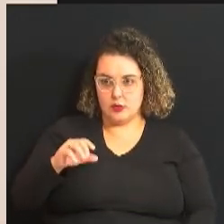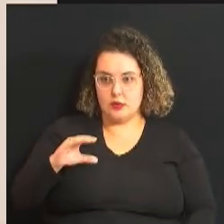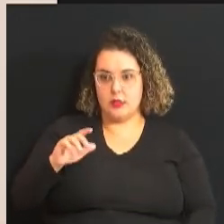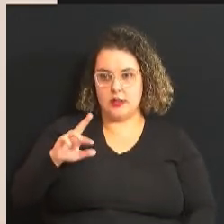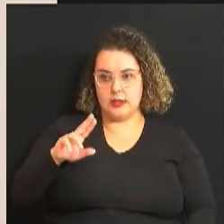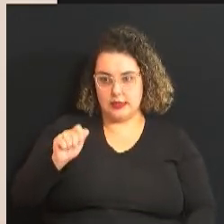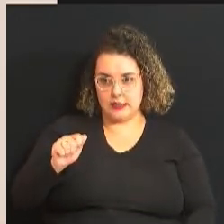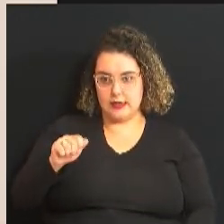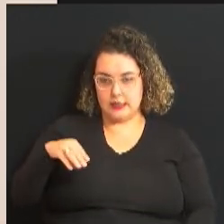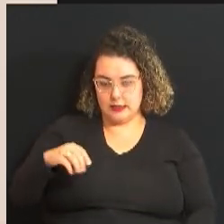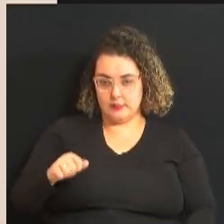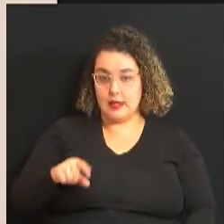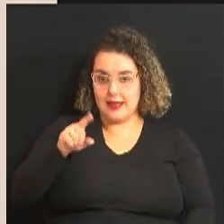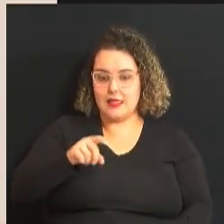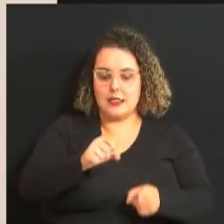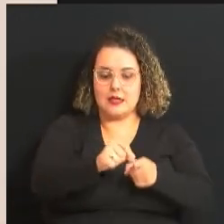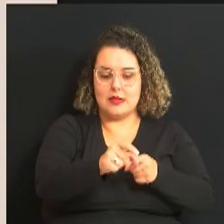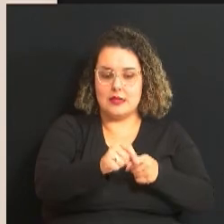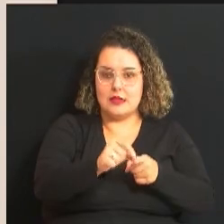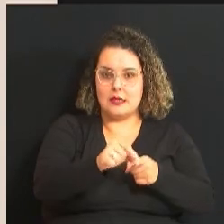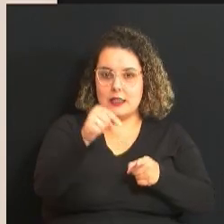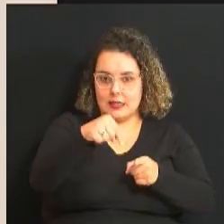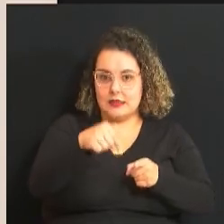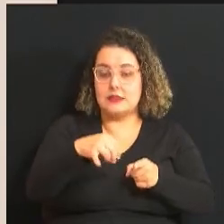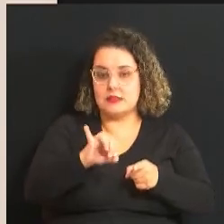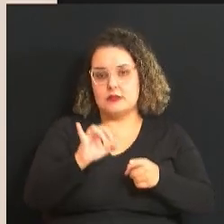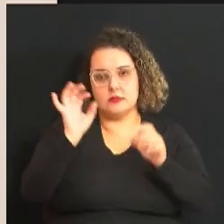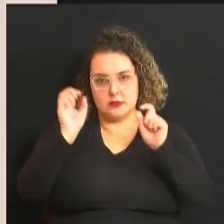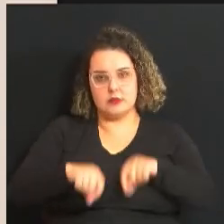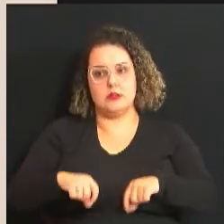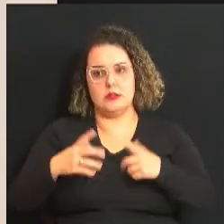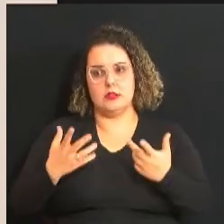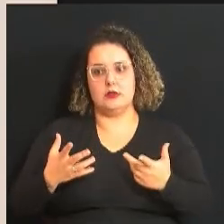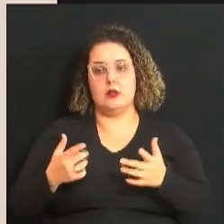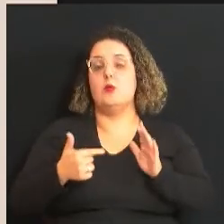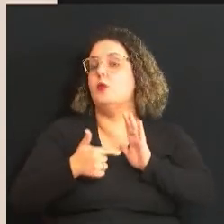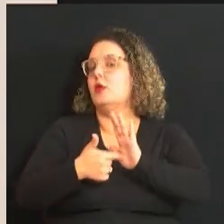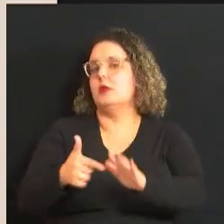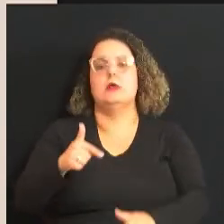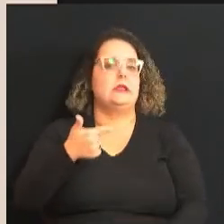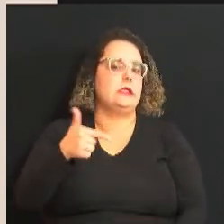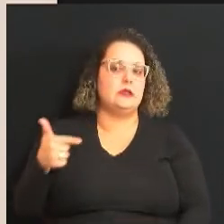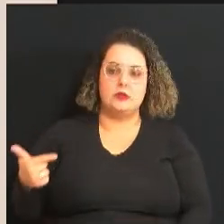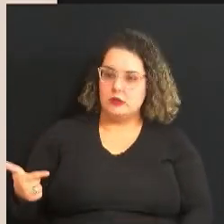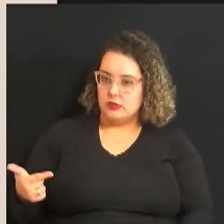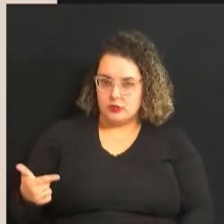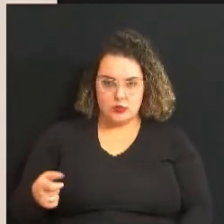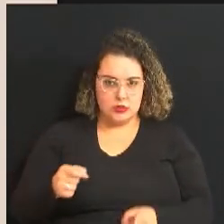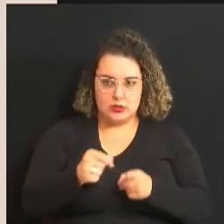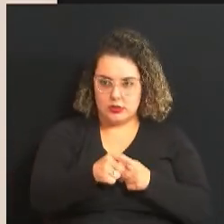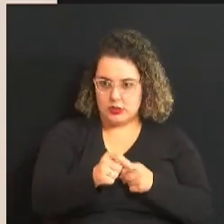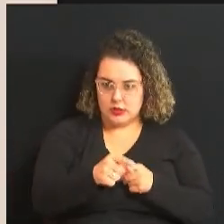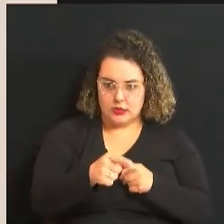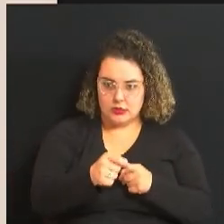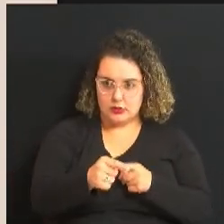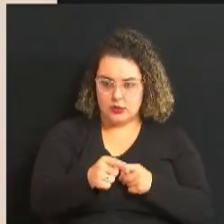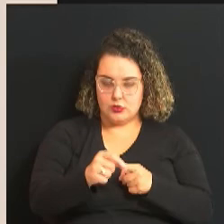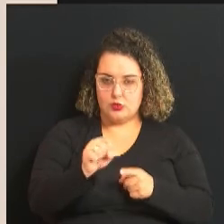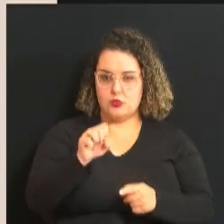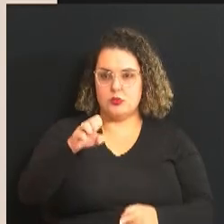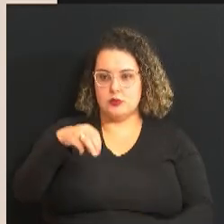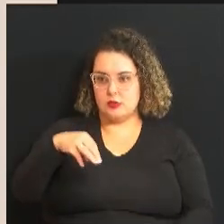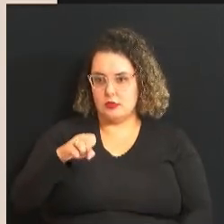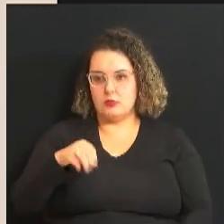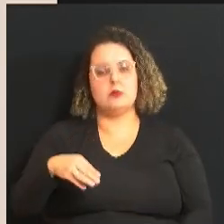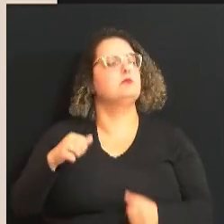sêmen, para ver se funcionou. Se fizer esse exame e mostrar que não tem nenhum espermatozoide no sêmen, pode ficar